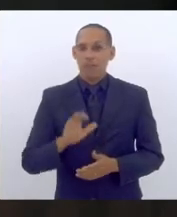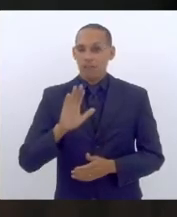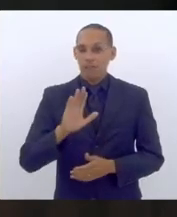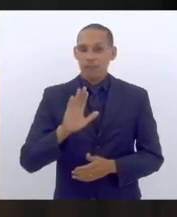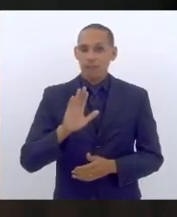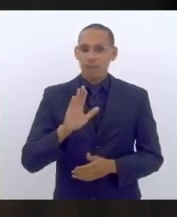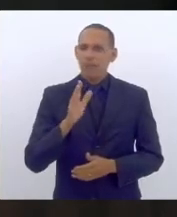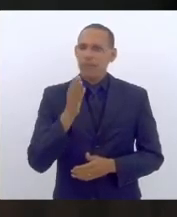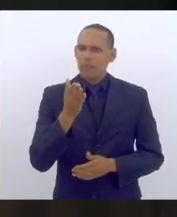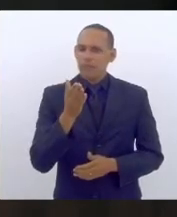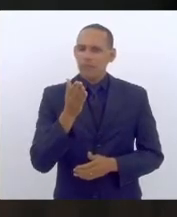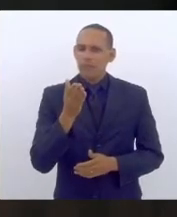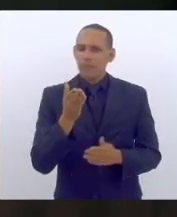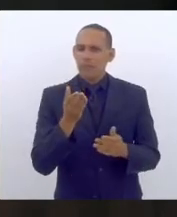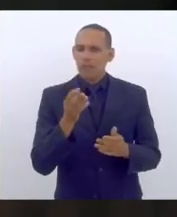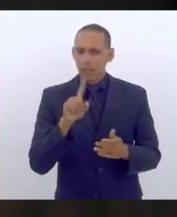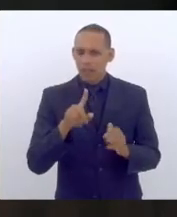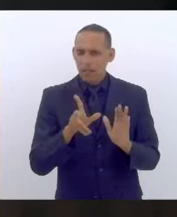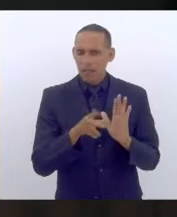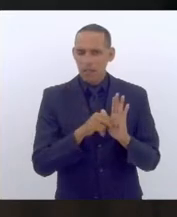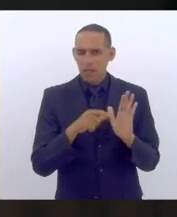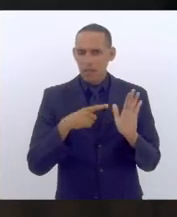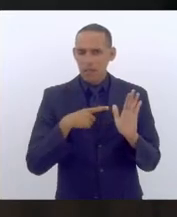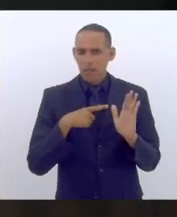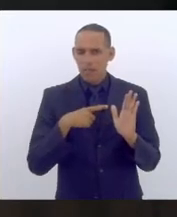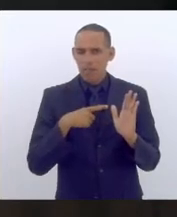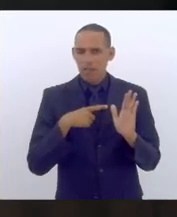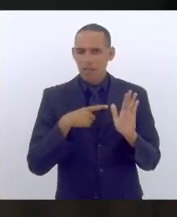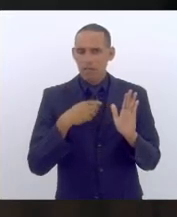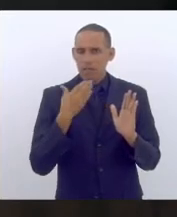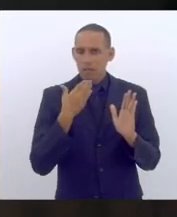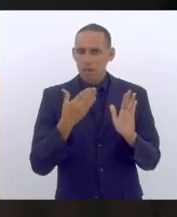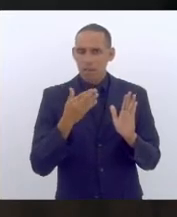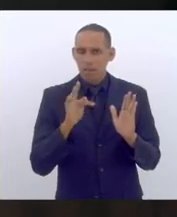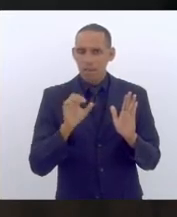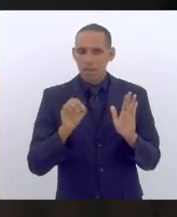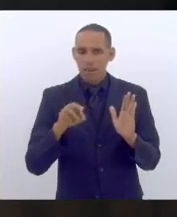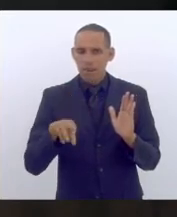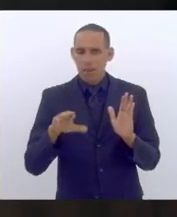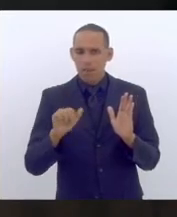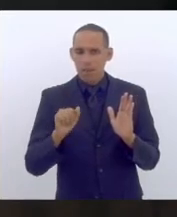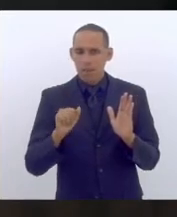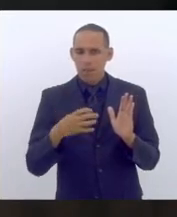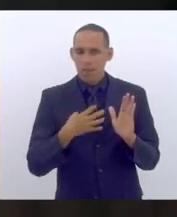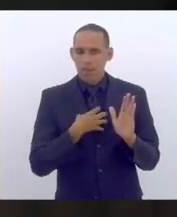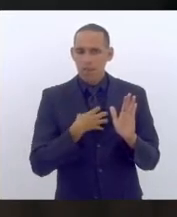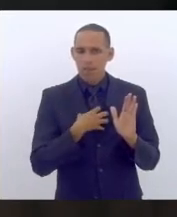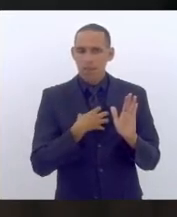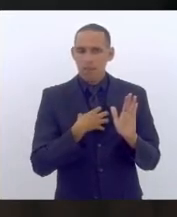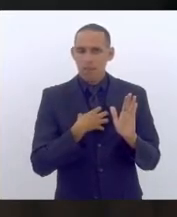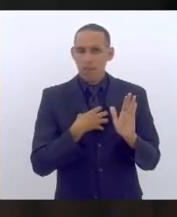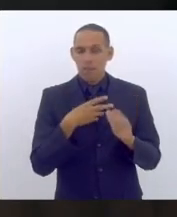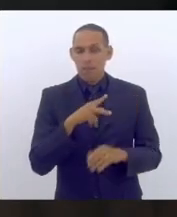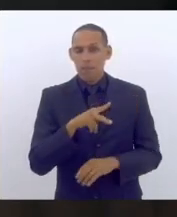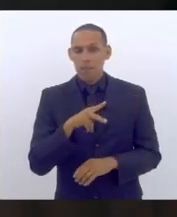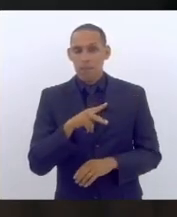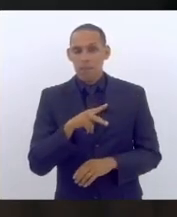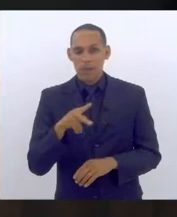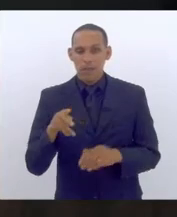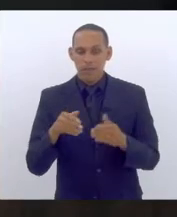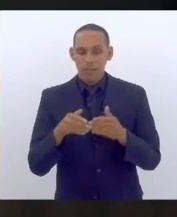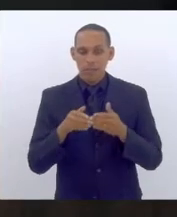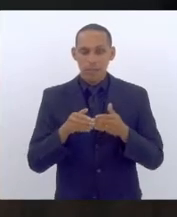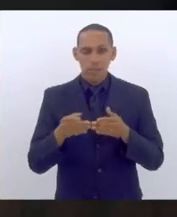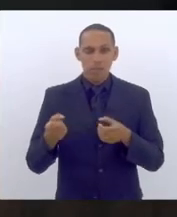vossa excelência emitiu com emenda pediu forma não então a presidência chama os trabalhos à